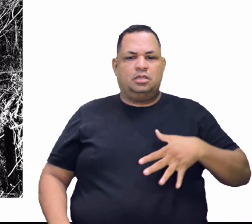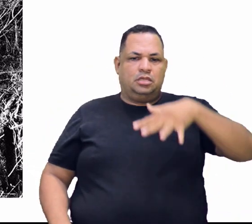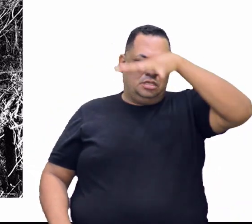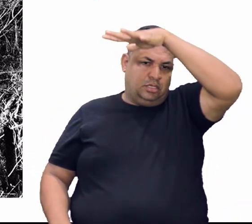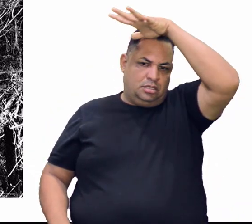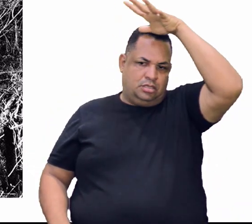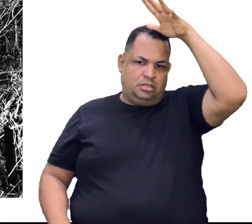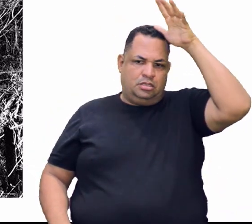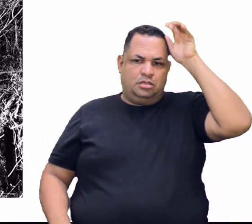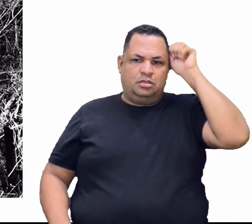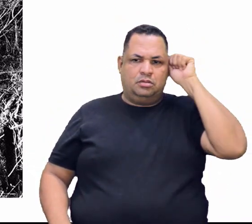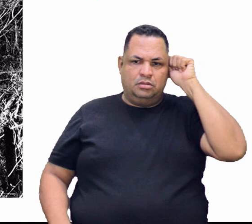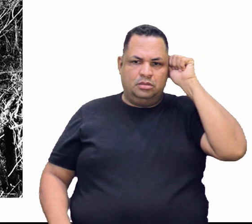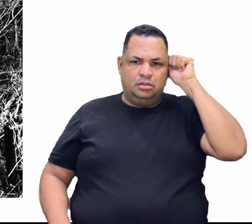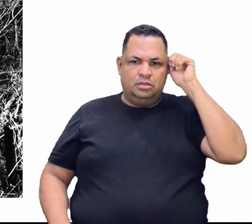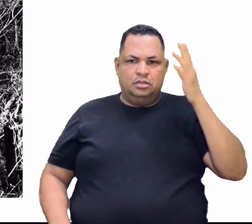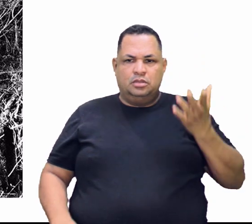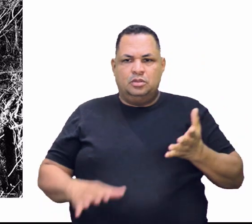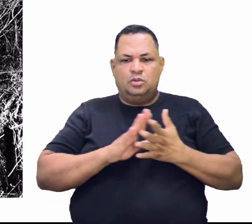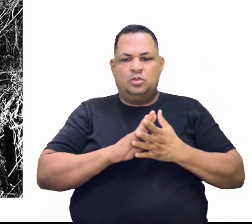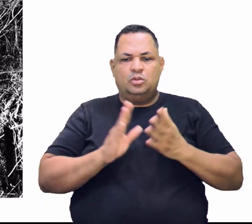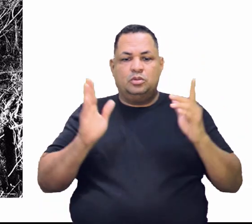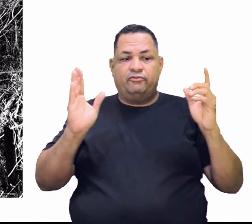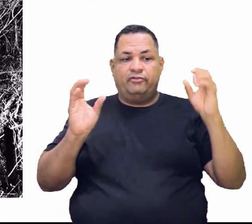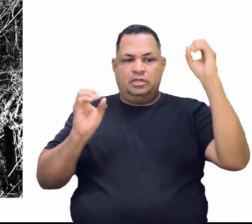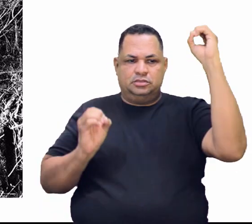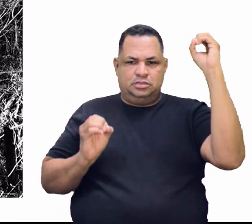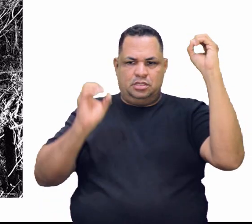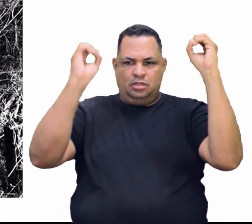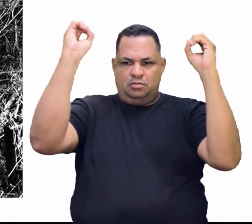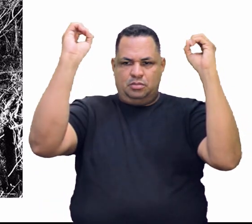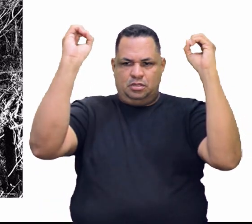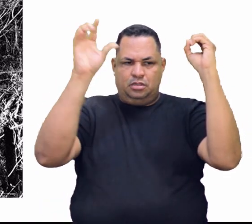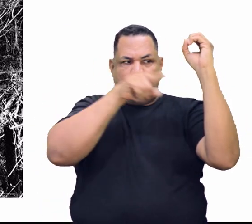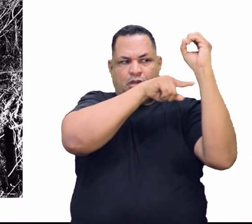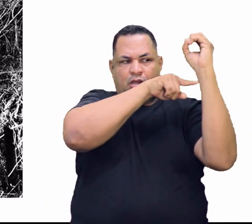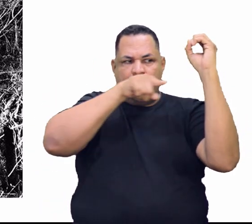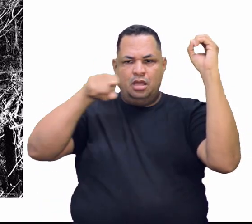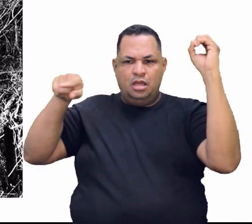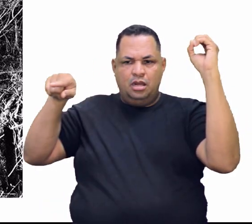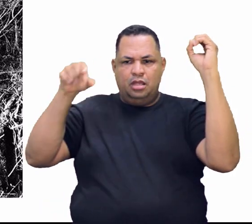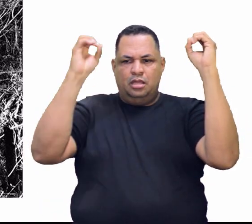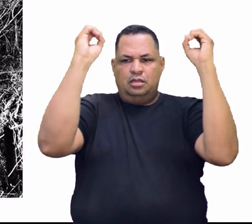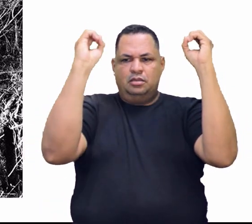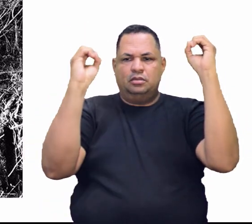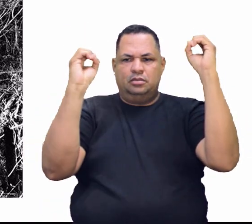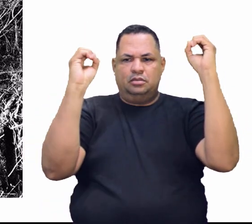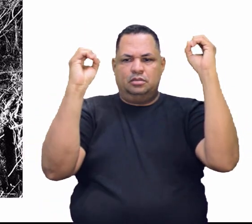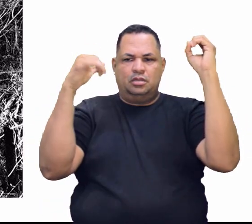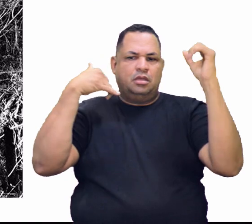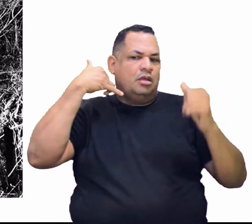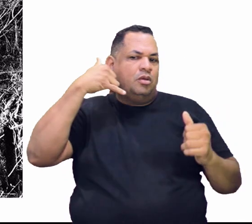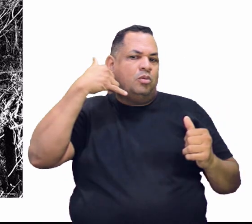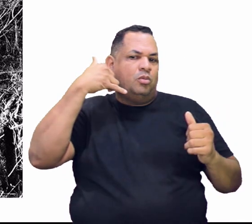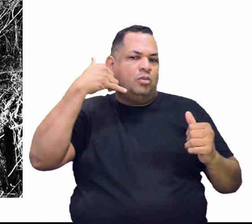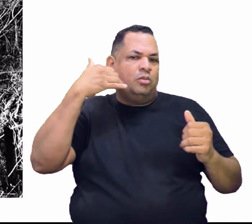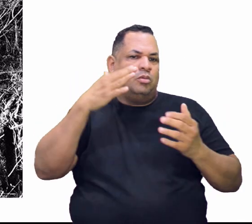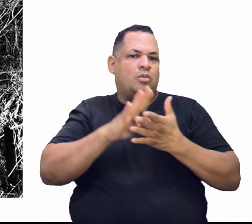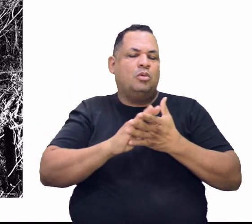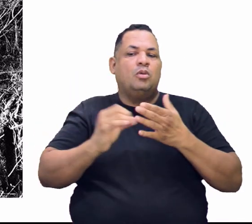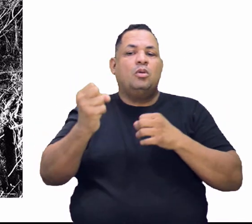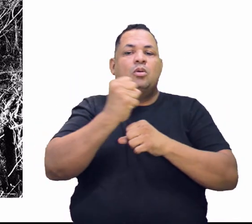de Cuiabá para trazer a linha telegráfica até o Amazonas, é a região onde nós estamos. Somente